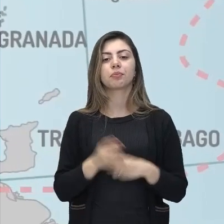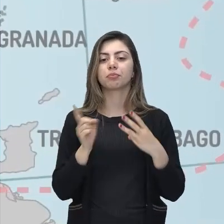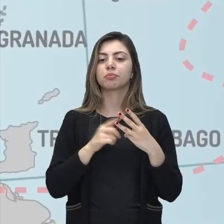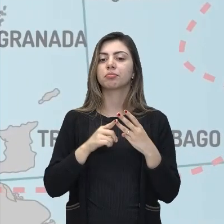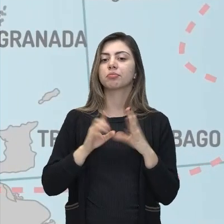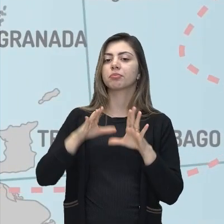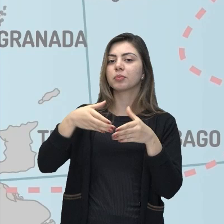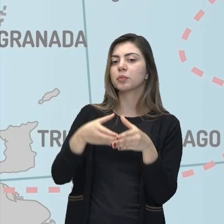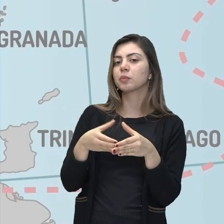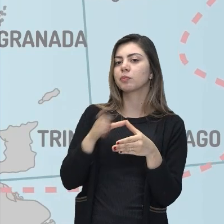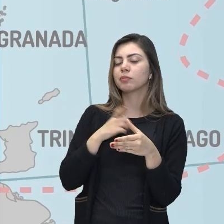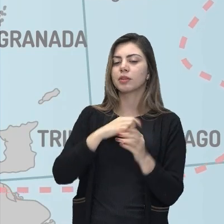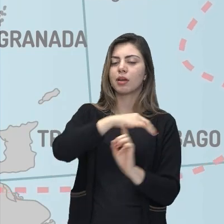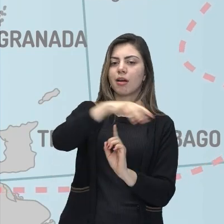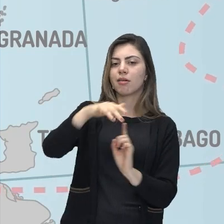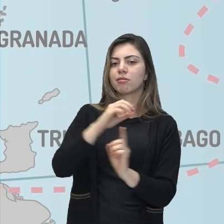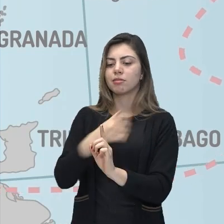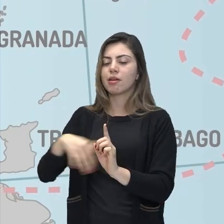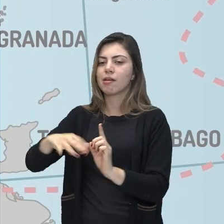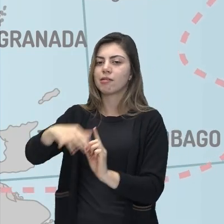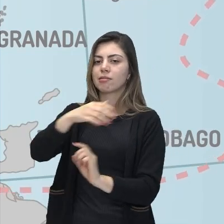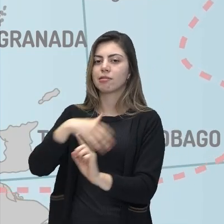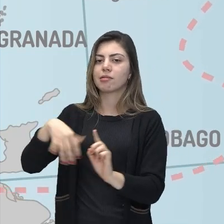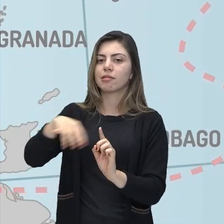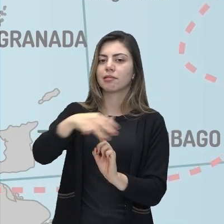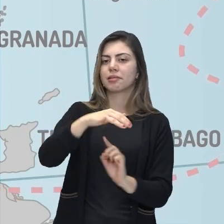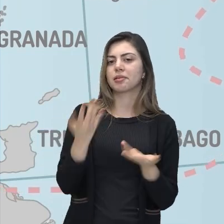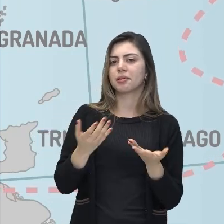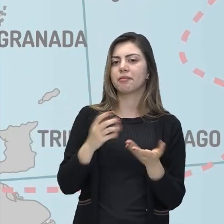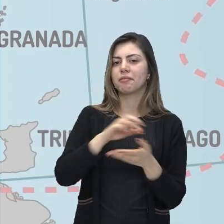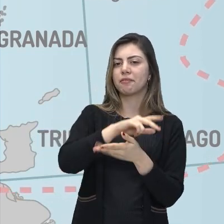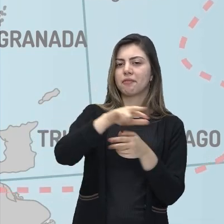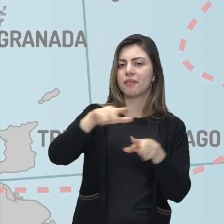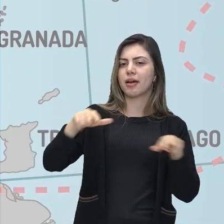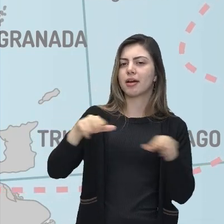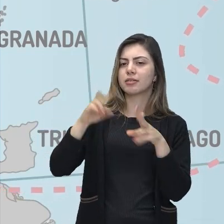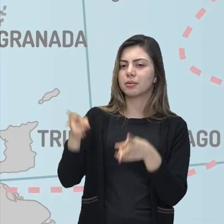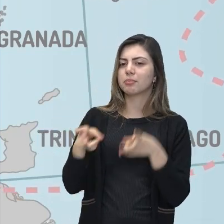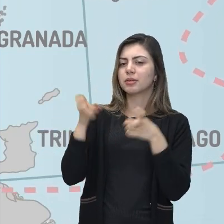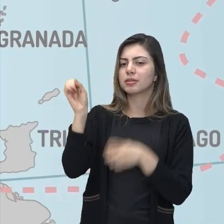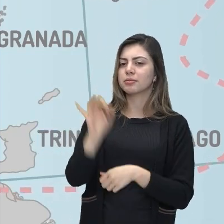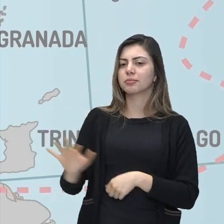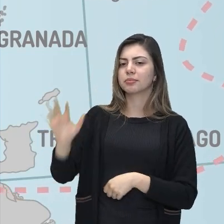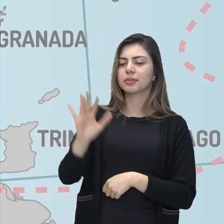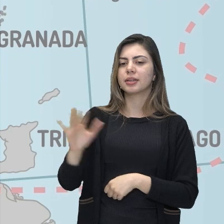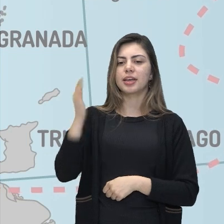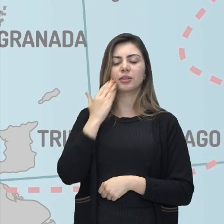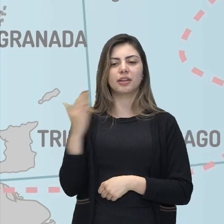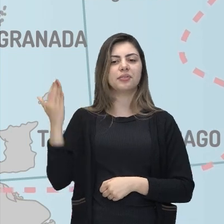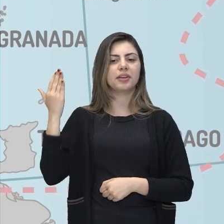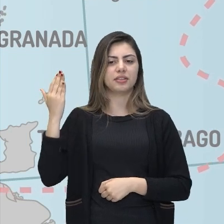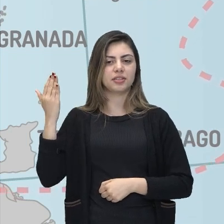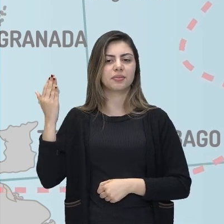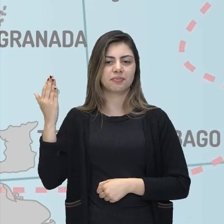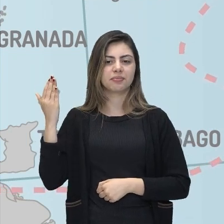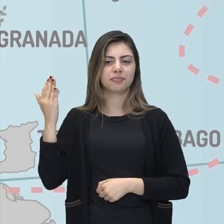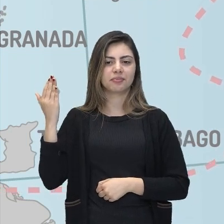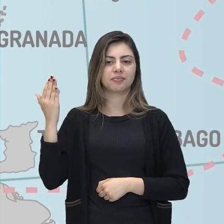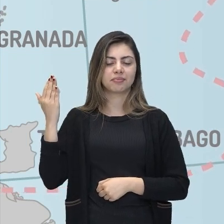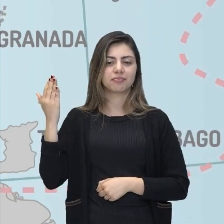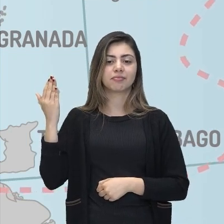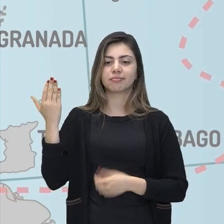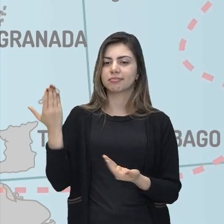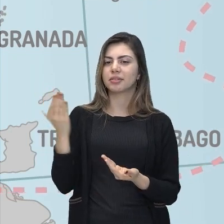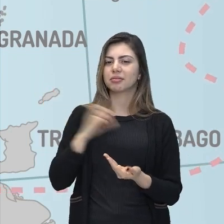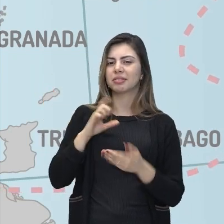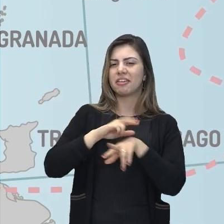Antilhas, composto por Antígua e Barbuda, Dominica, Granada, Santa Lúcia, São Cristóvão e Neves, São